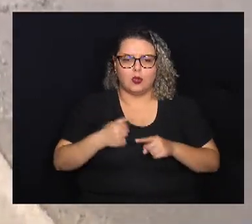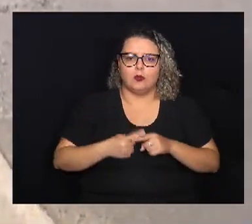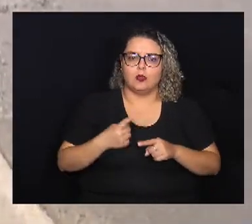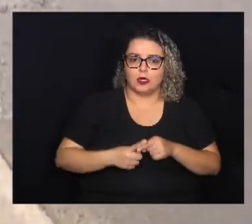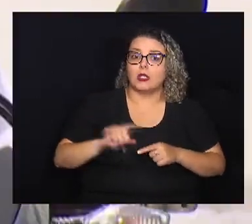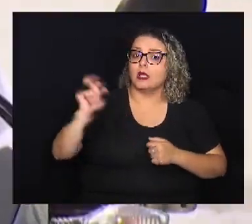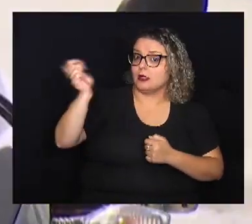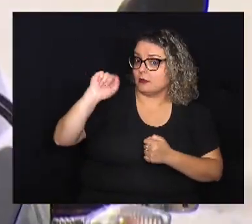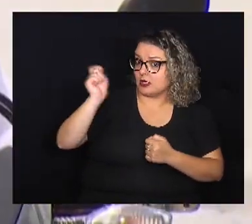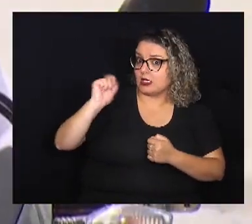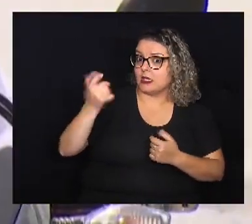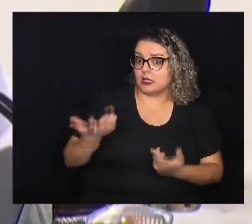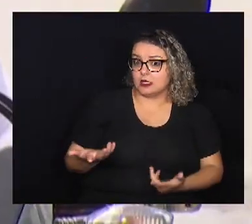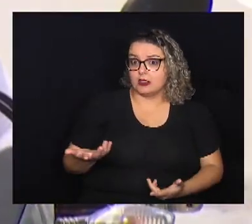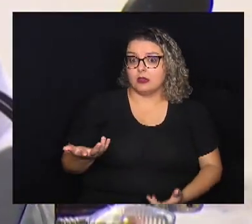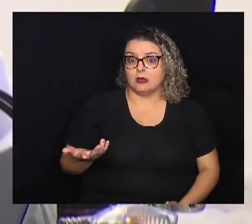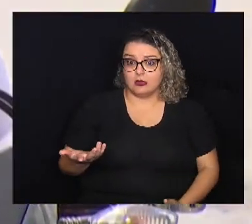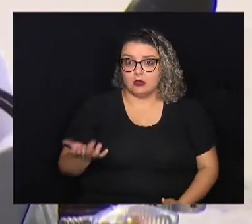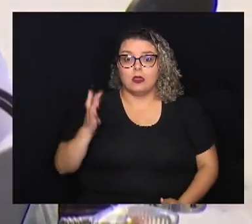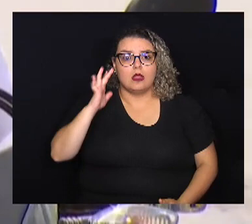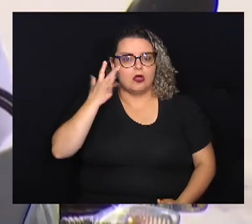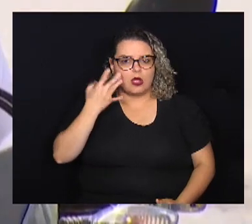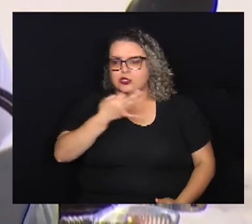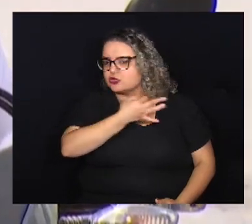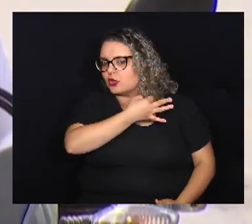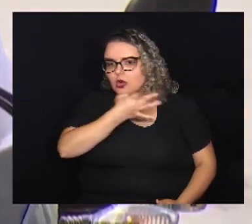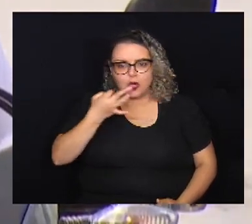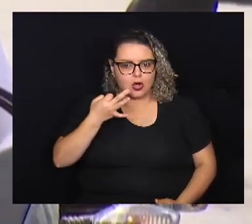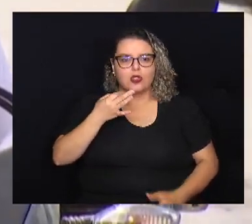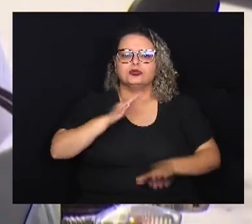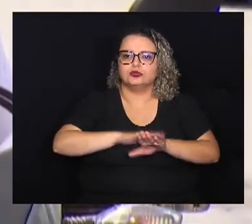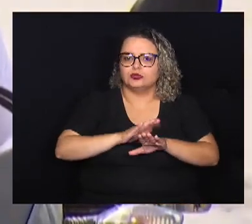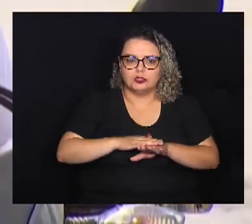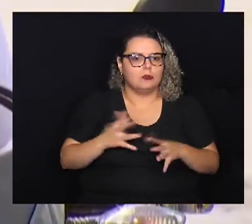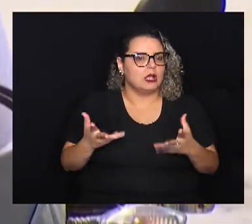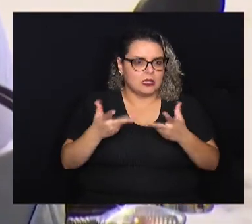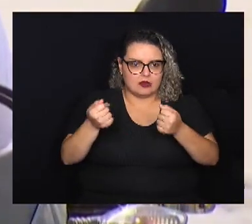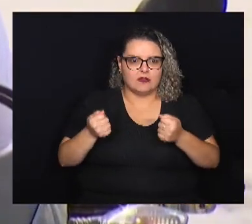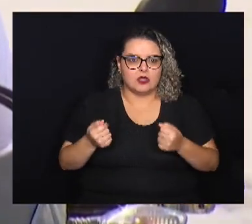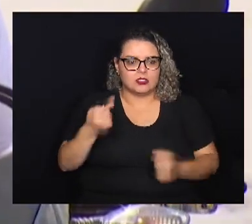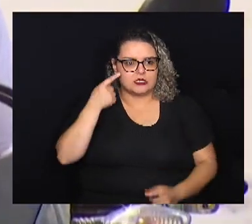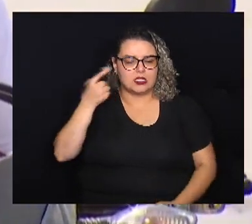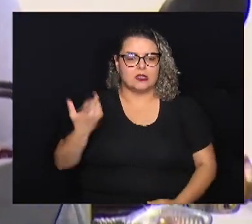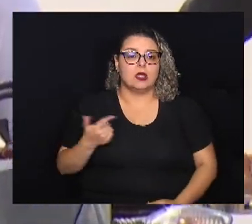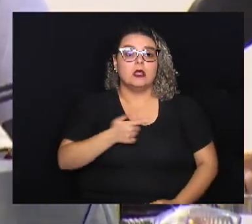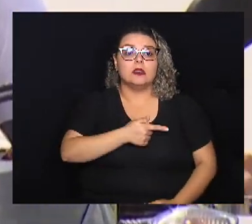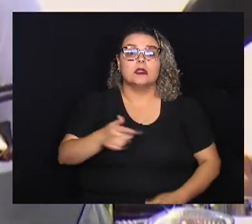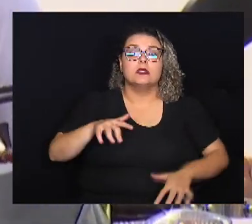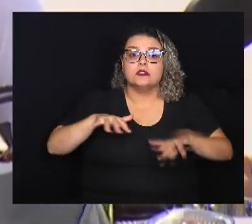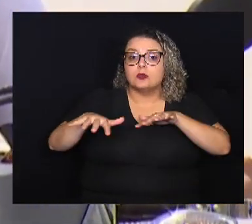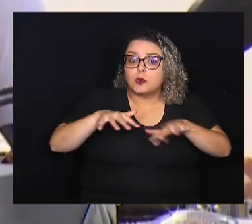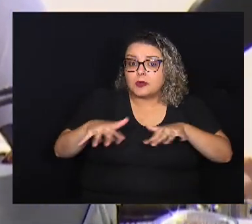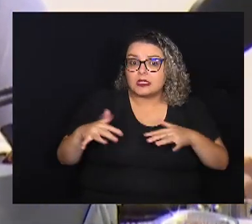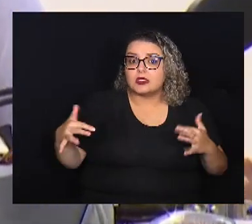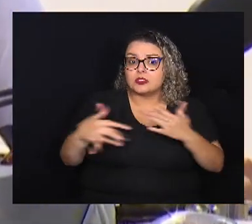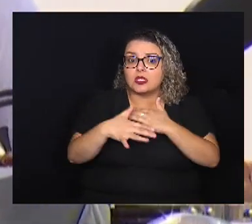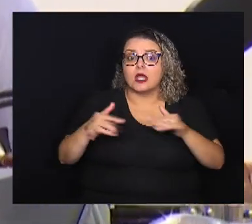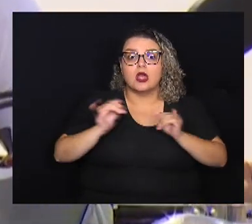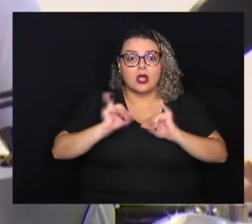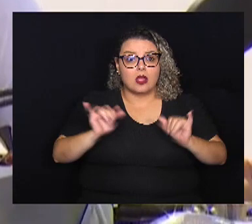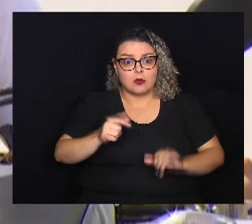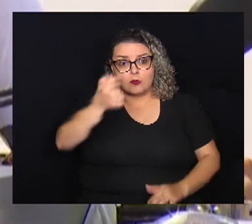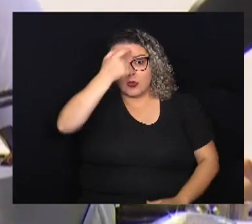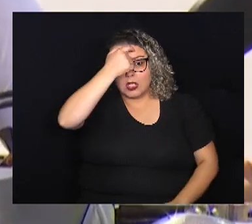pipas. Então, assim, eu acho ótimo, eu achei brilhante. E a gente tá na semana de mobilidade urbana, campanha também de